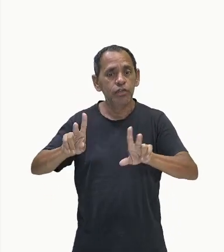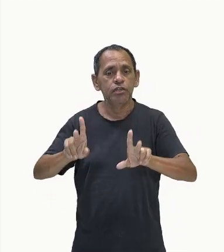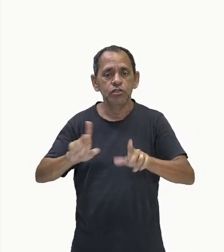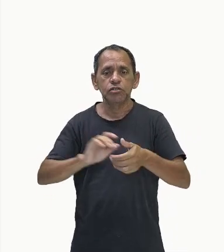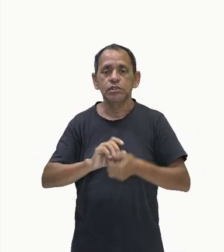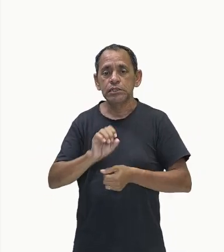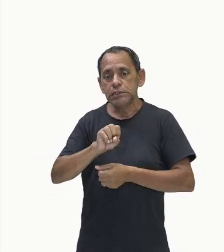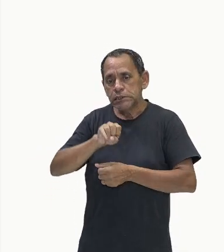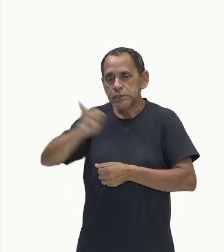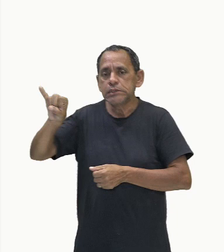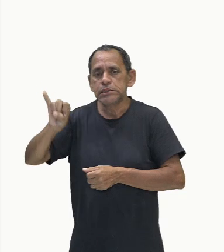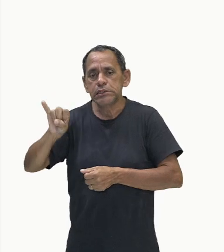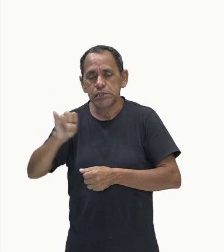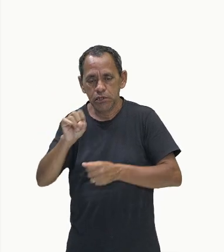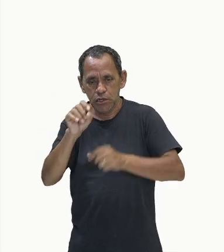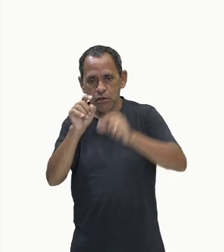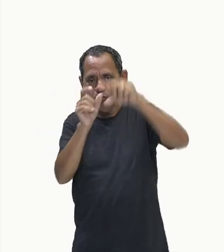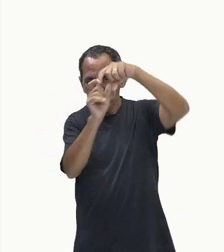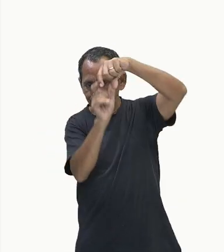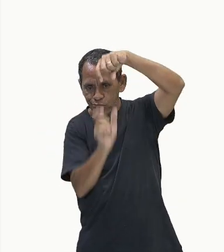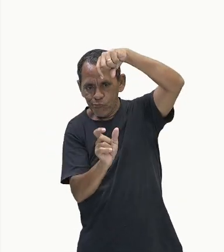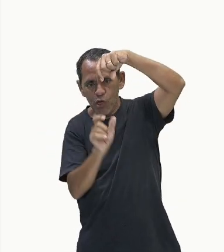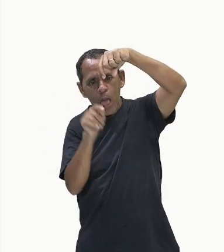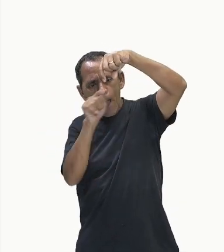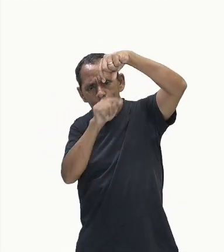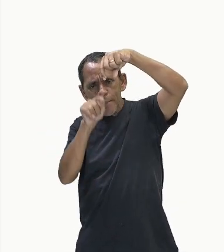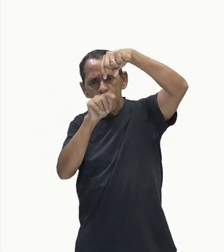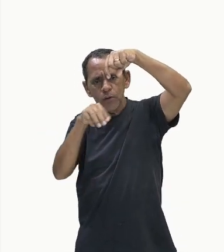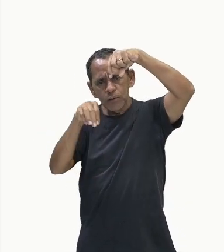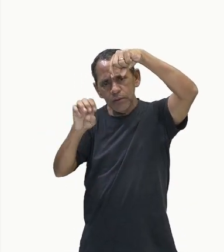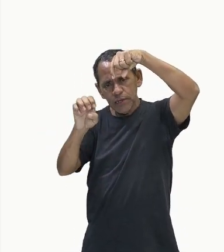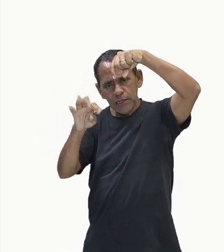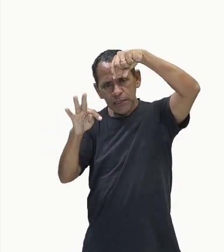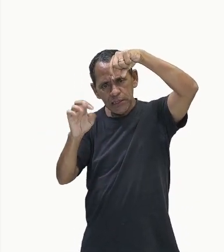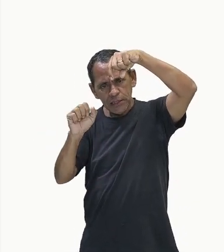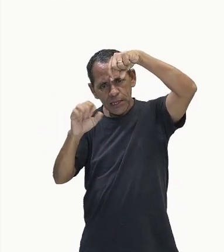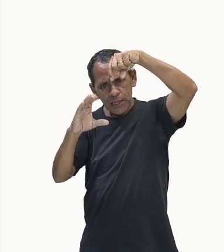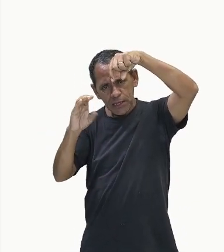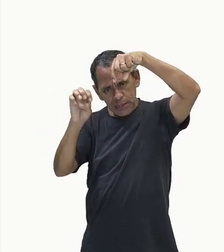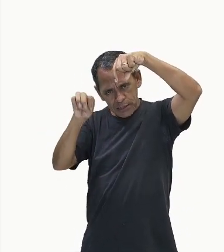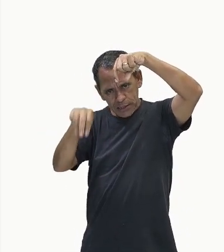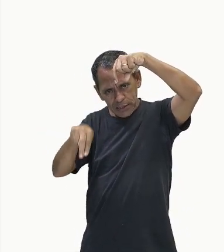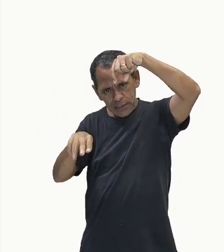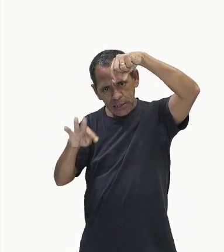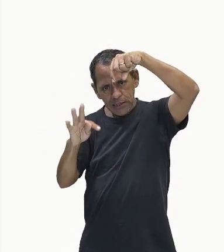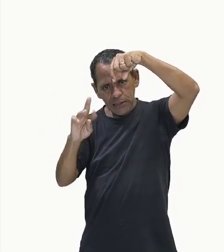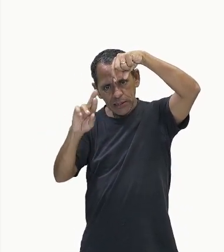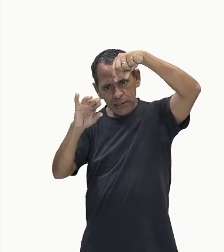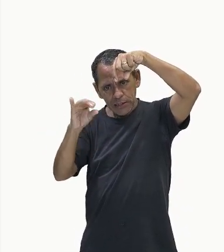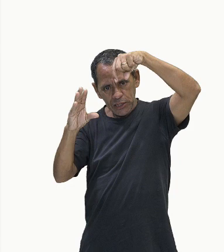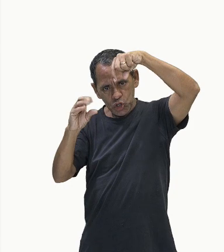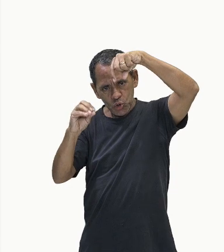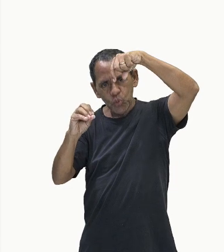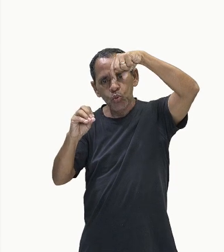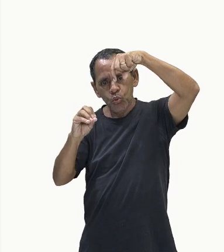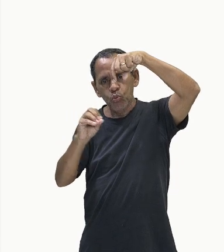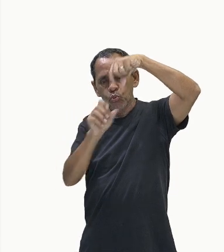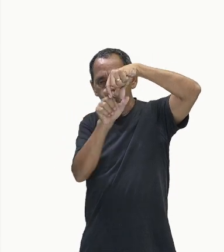exatamente no meio, metacêntrico. Se ele tiver aqui tamanhos